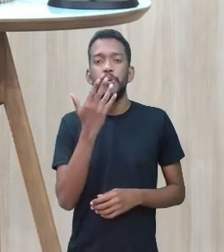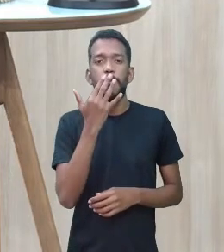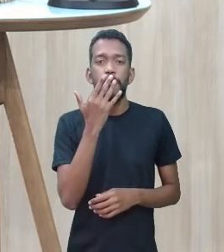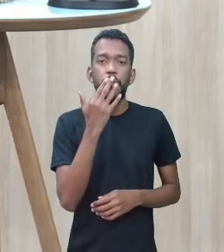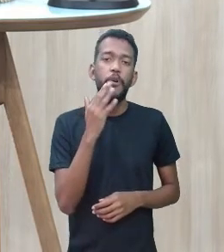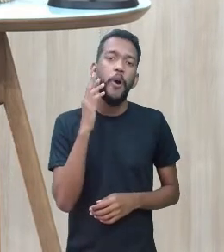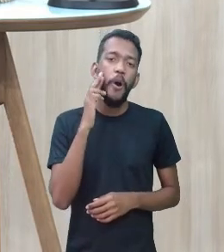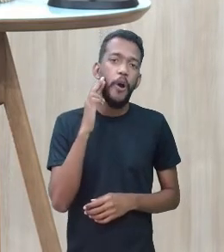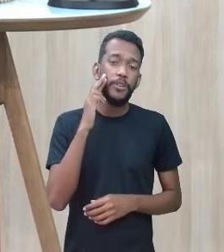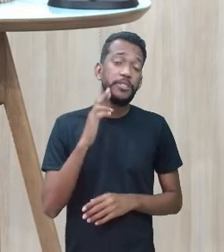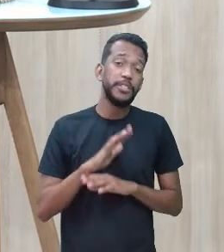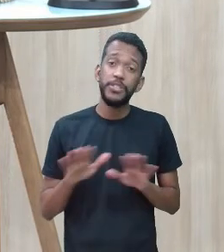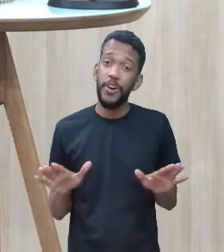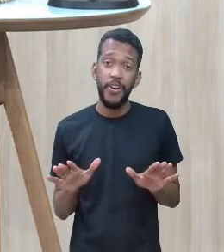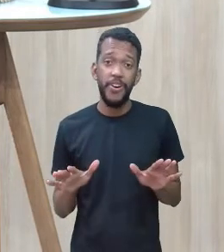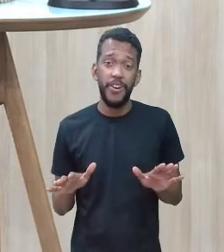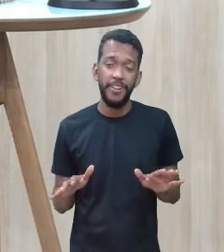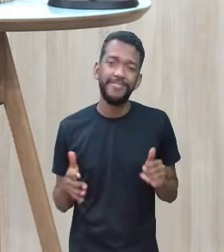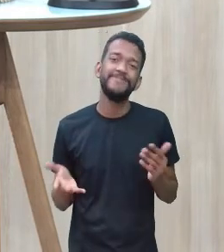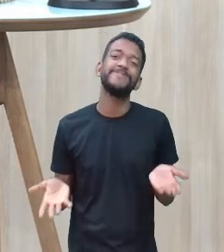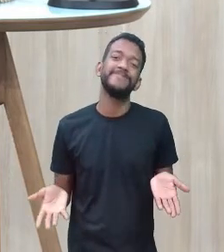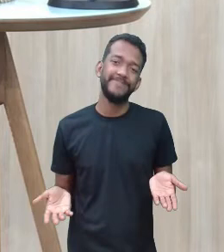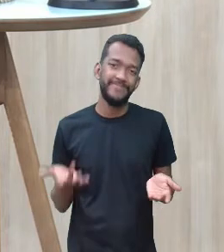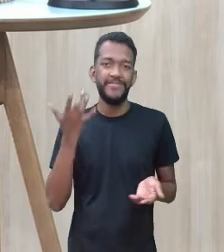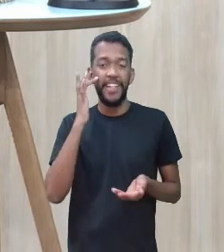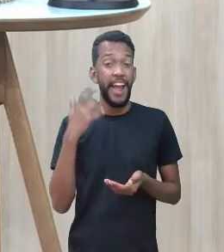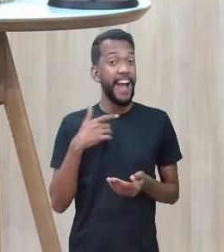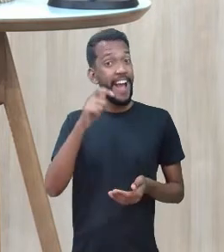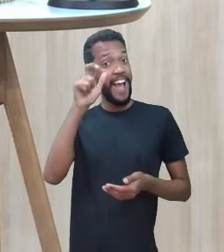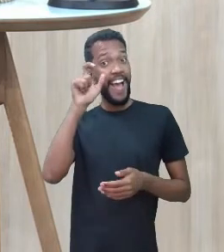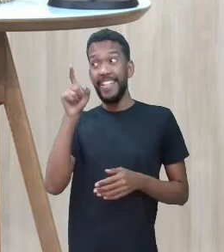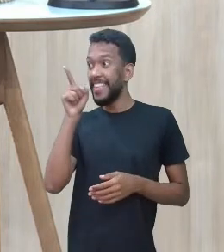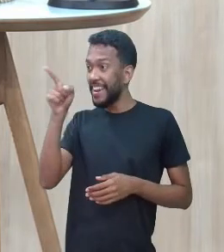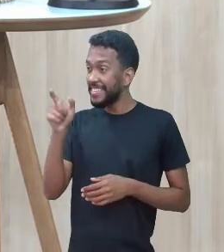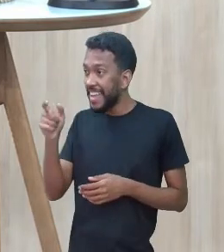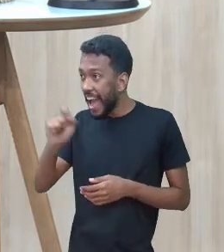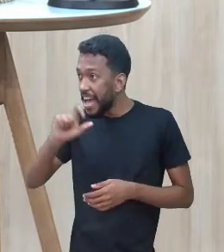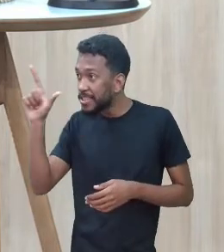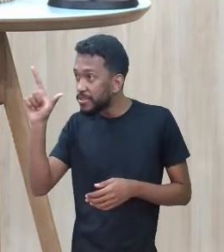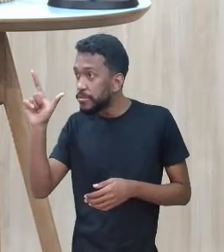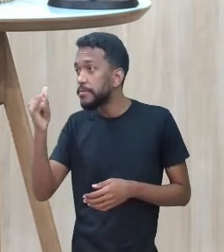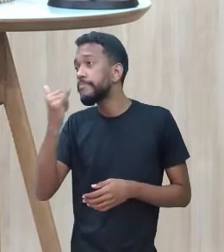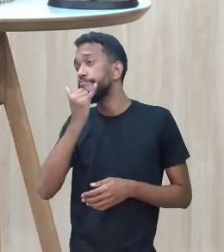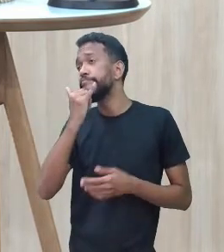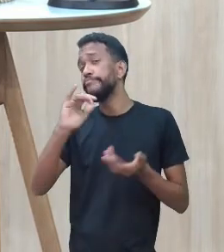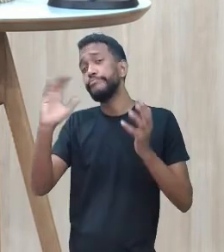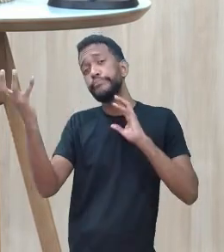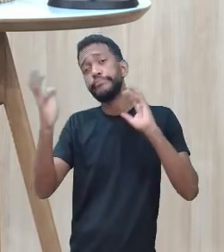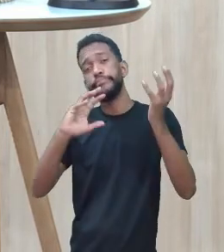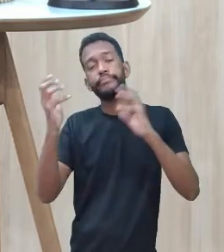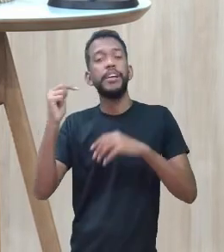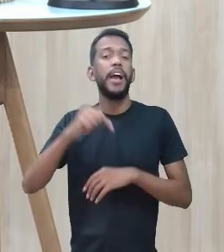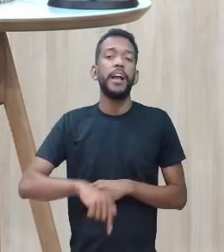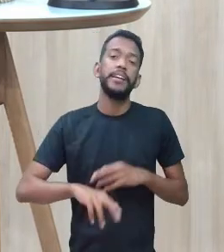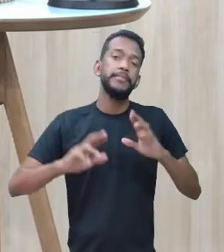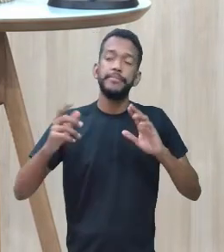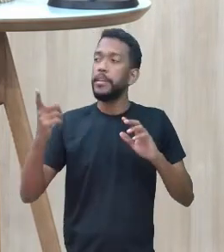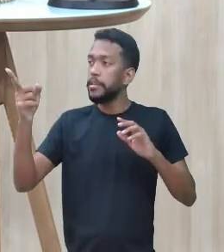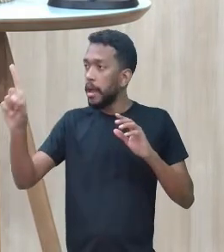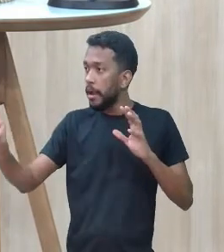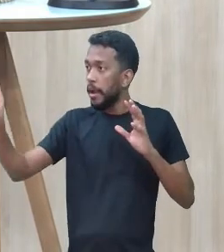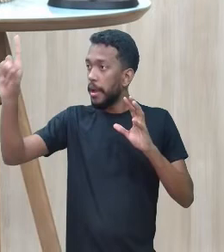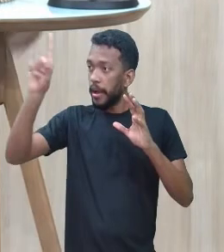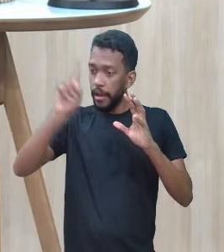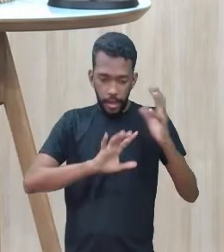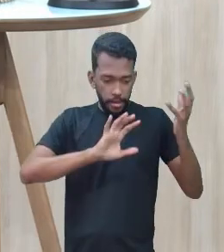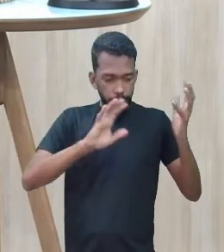coloração rosa. Então, vejam, algo que eu achei tão interessante lá, eu esqueci na questão de clima. Então, só a mudança de clima